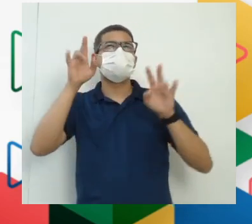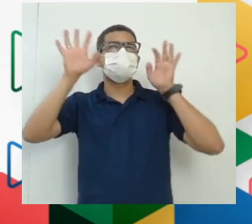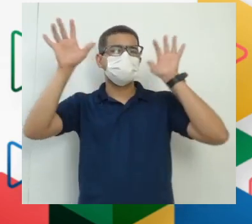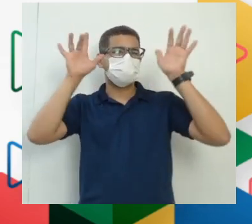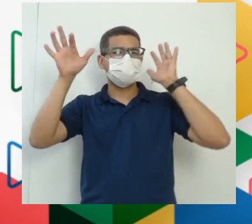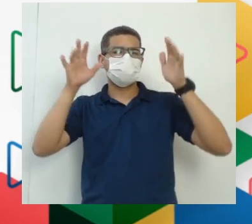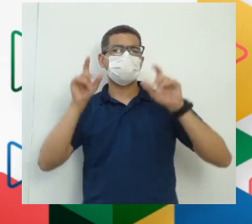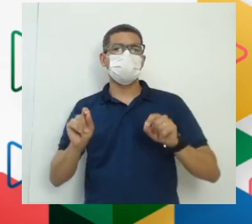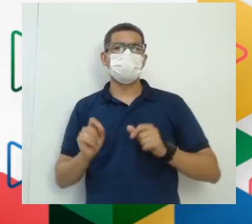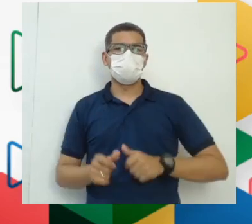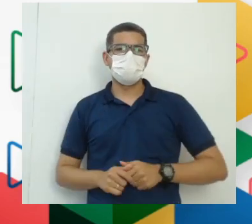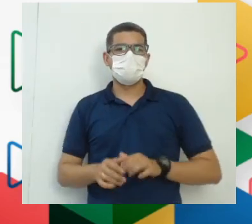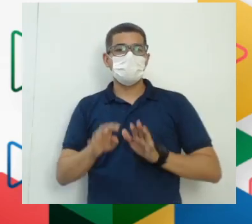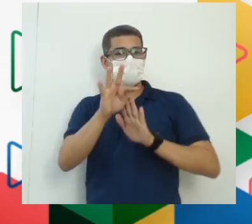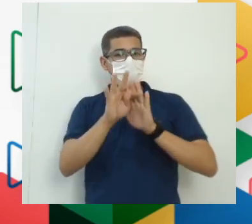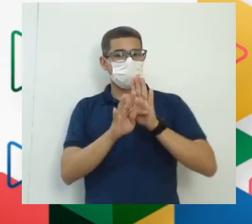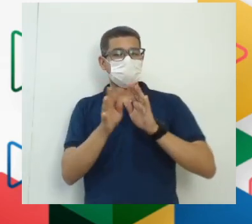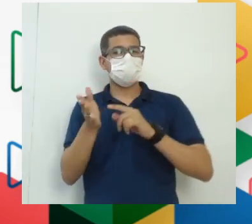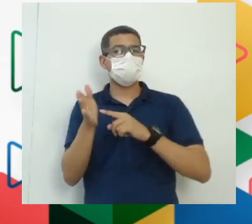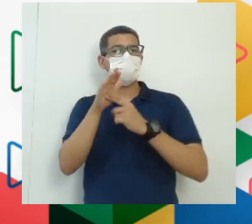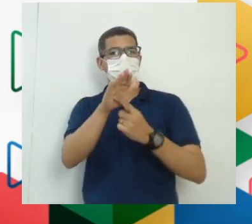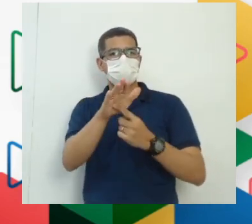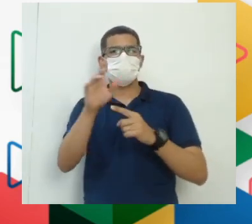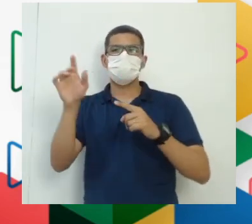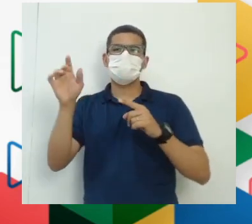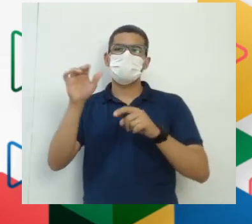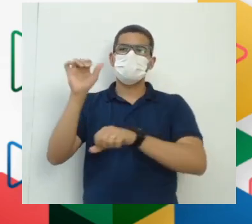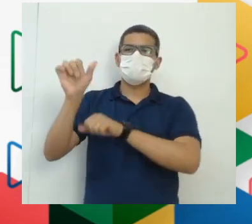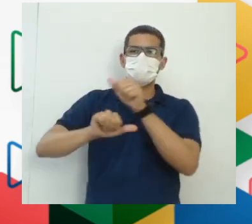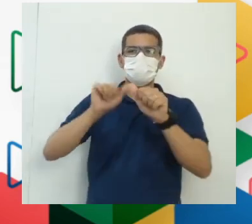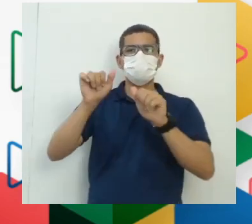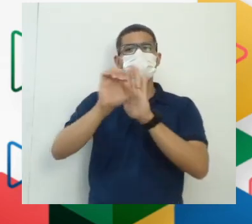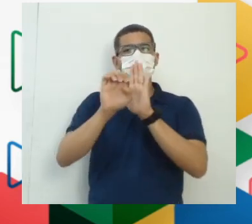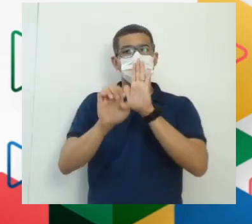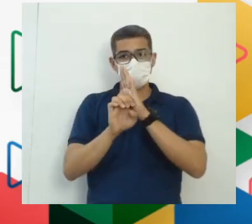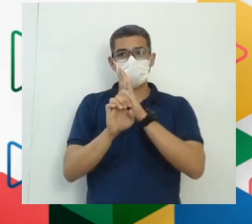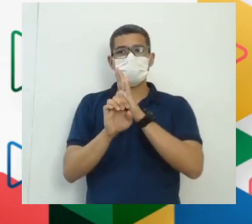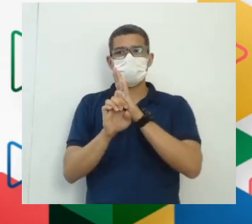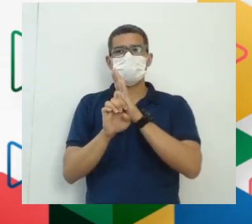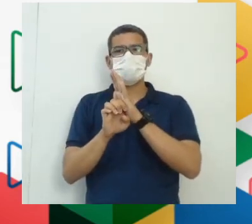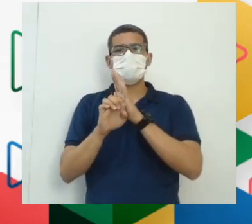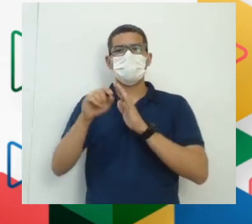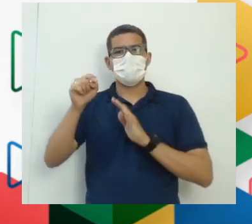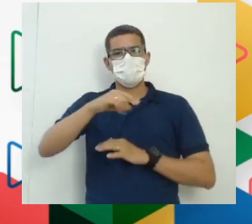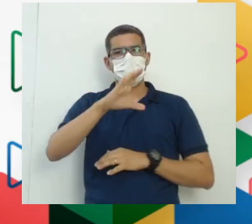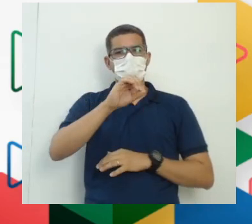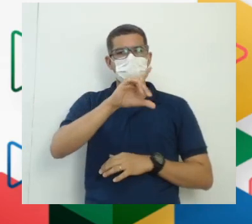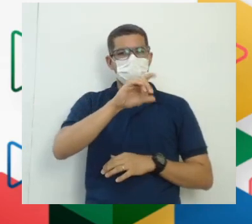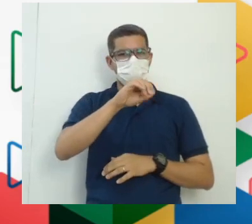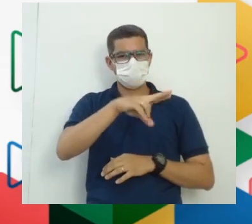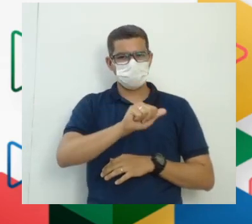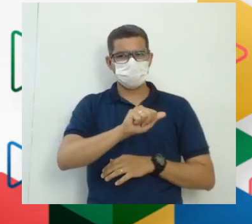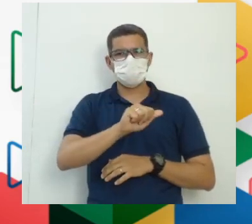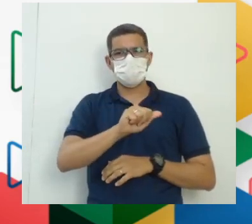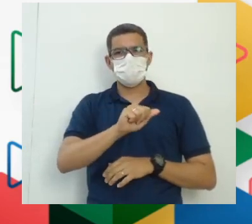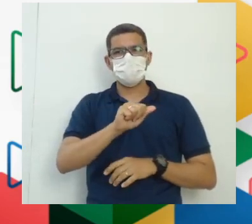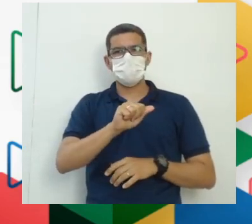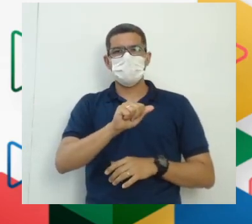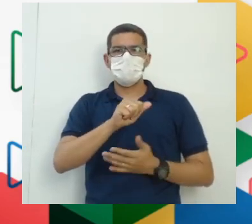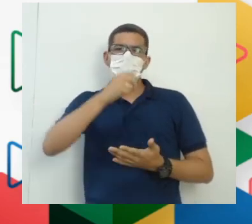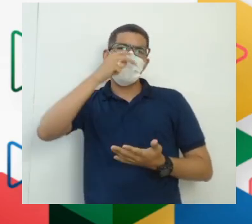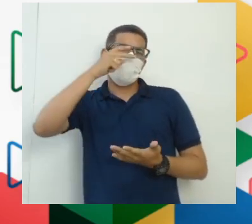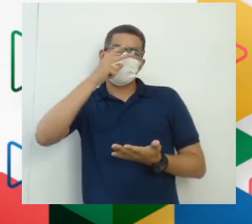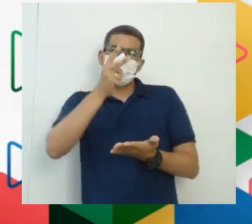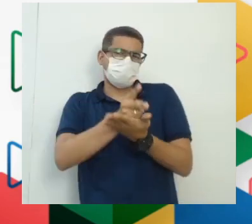vai dizer assim, ó, o texto aponta para a mudança do Estatuto da condição de colônia do Brasil, como eu falei, que mesmo assim